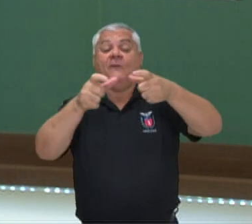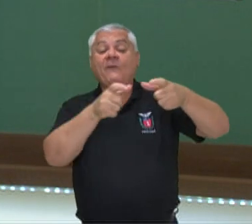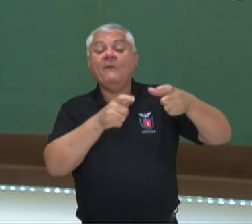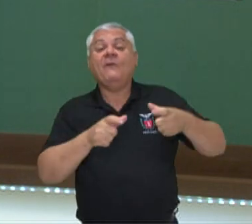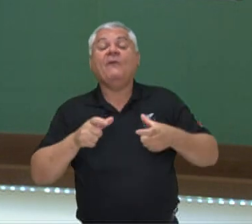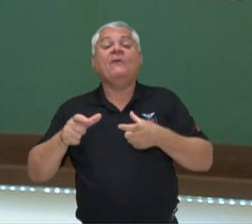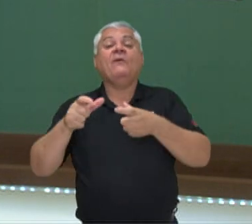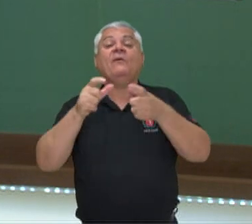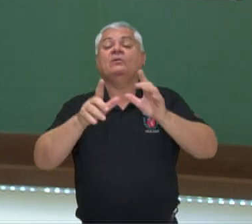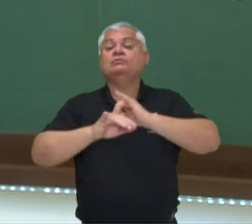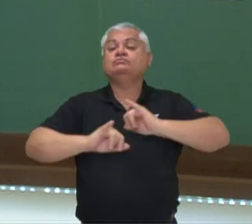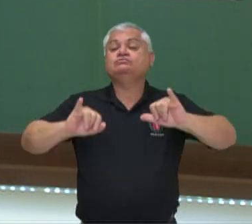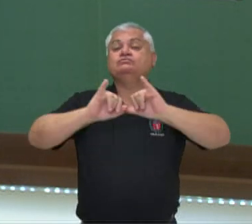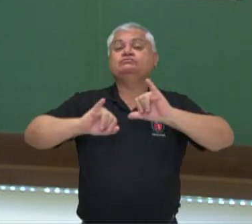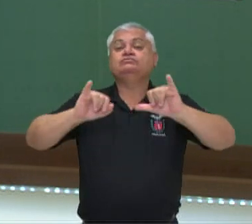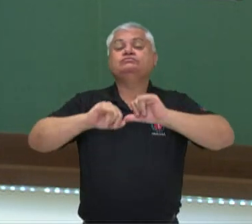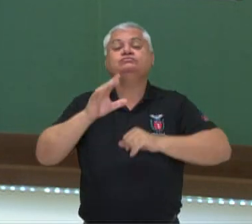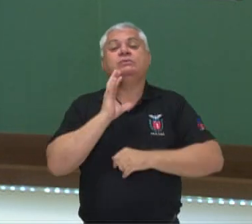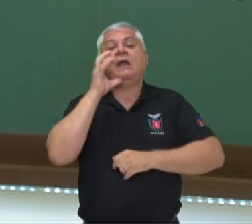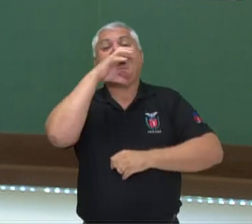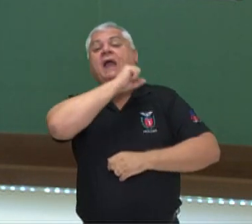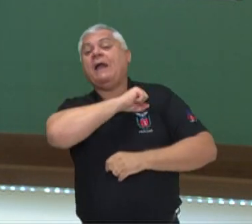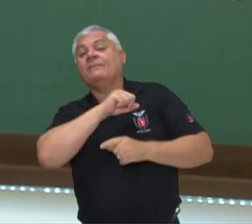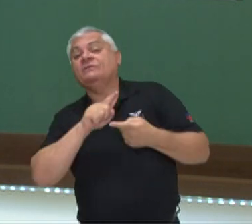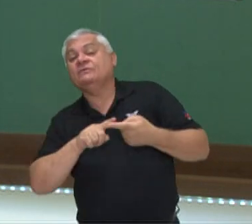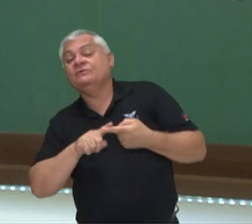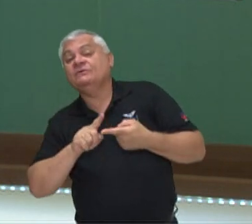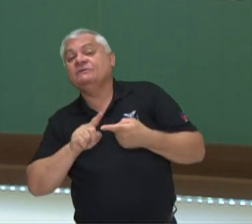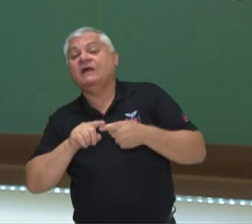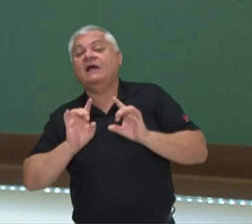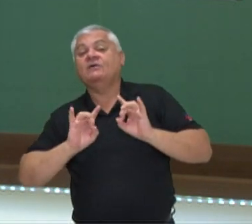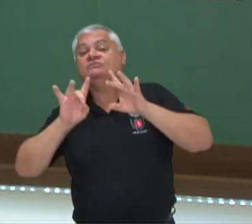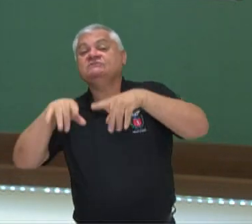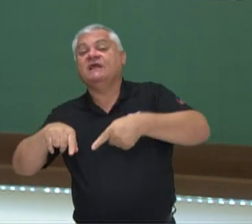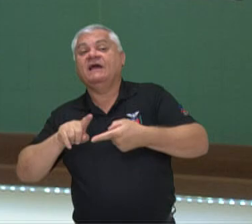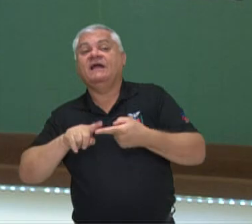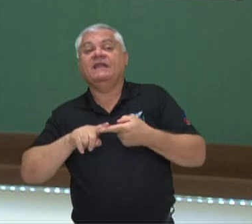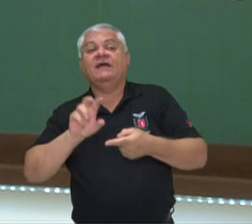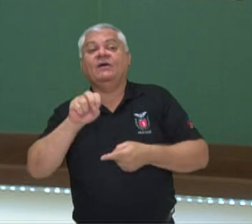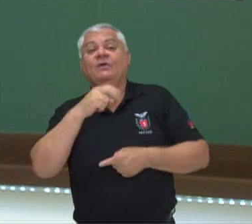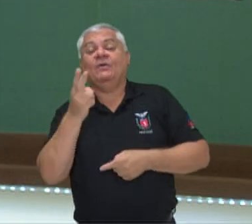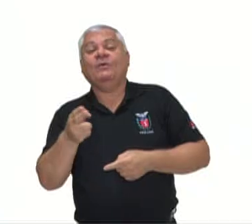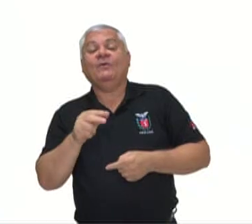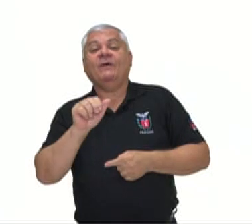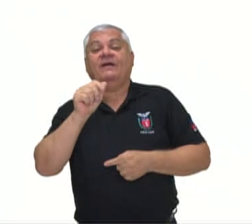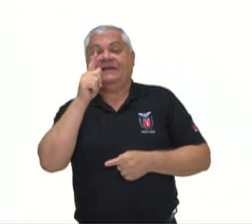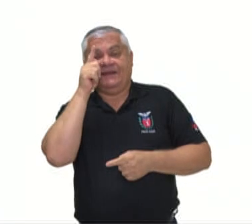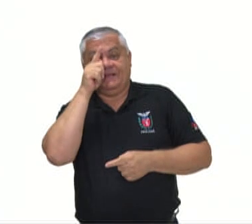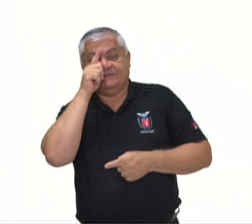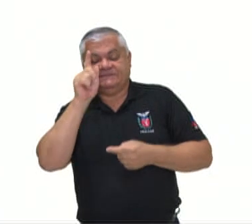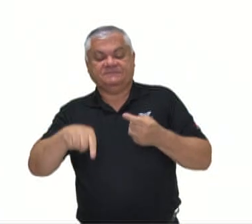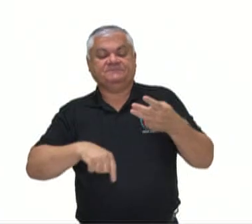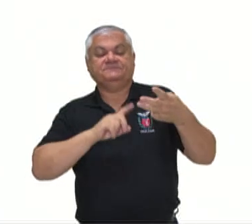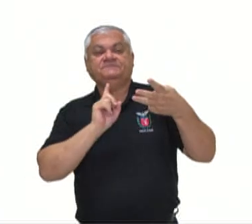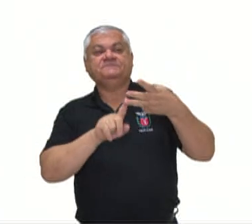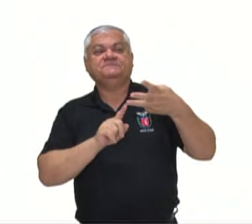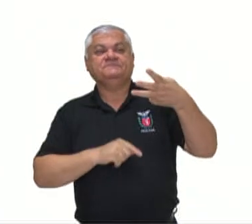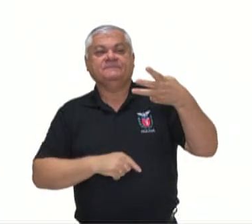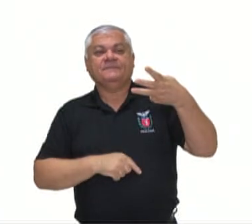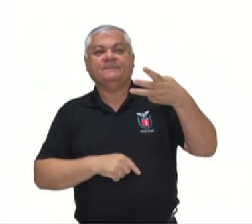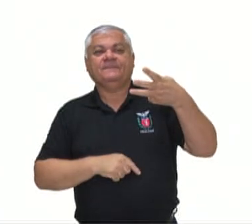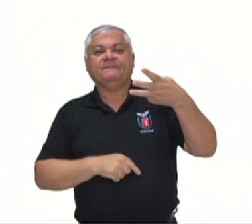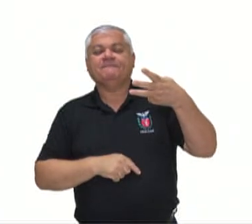dados foram transmitidos mais rápidos? Sydney or Athens? And number 3. Where did the